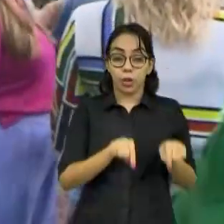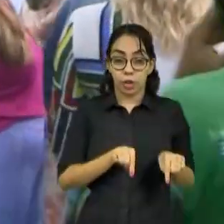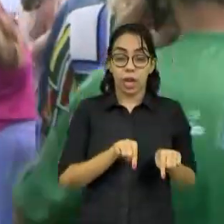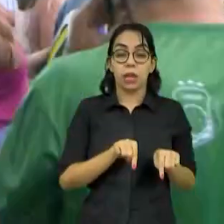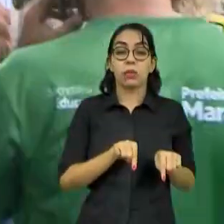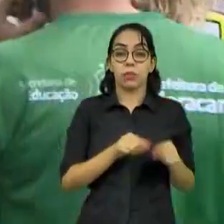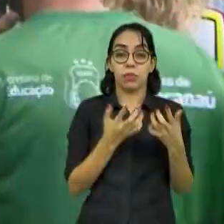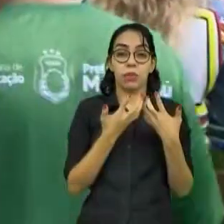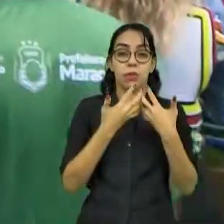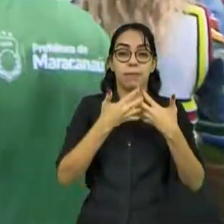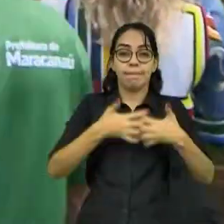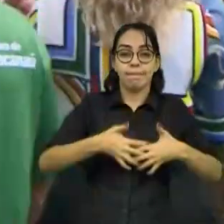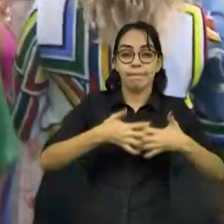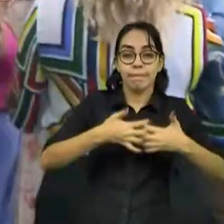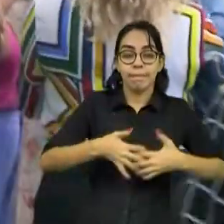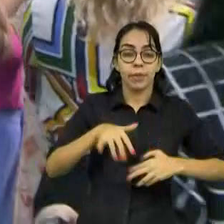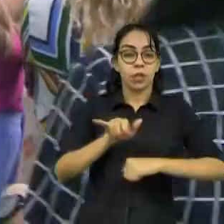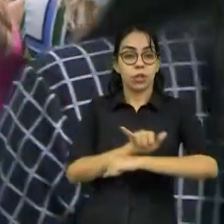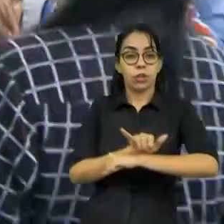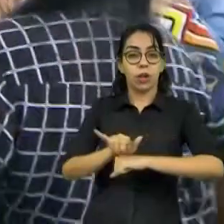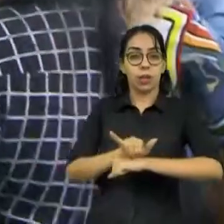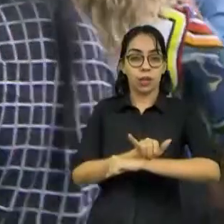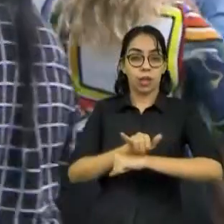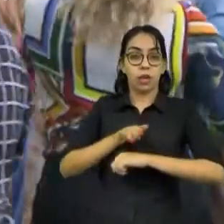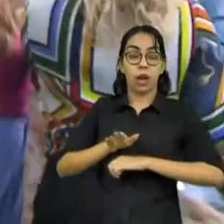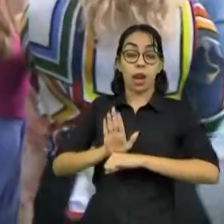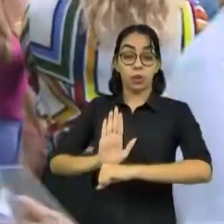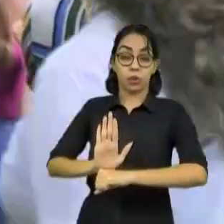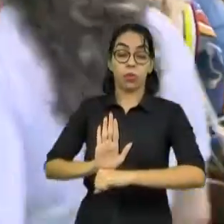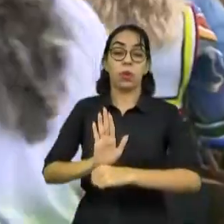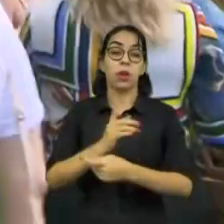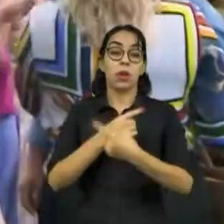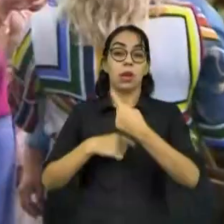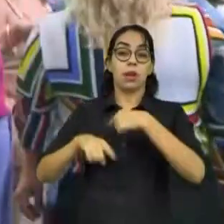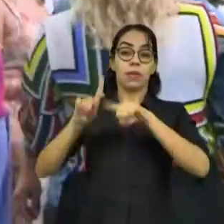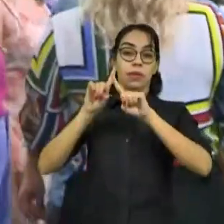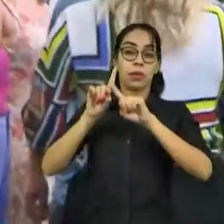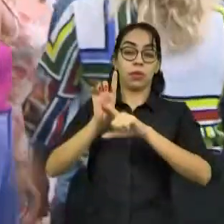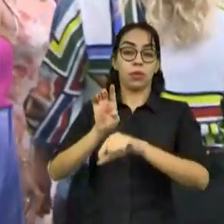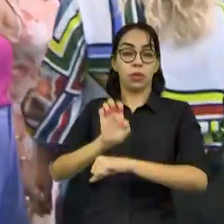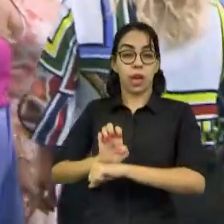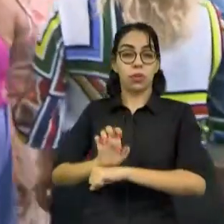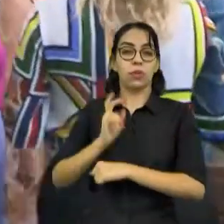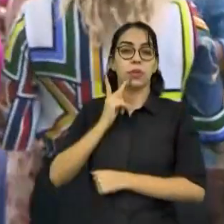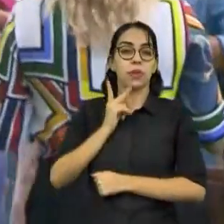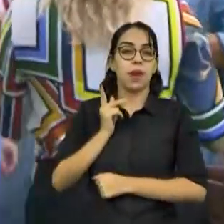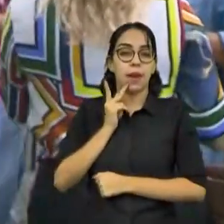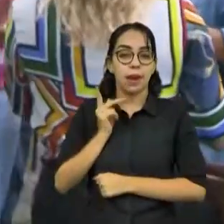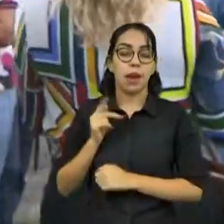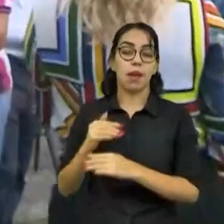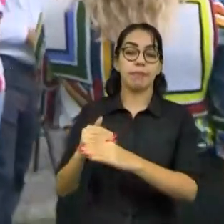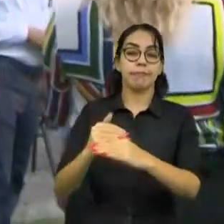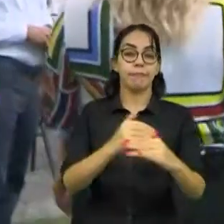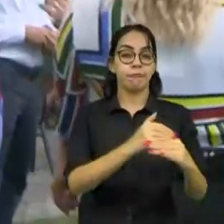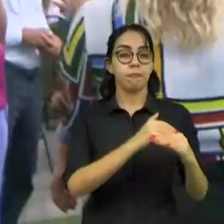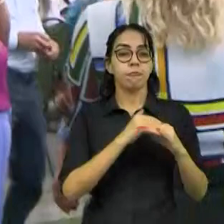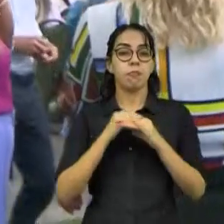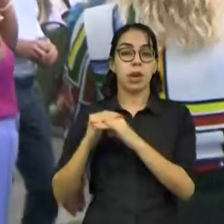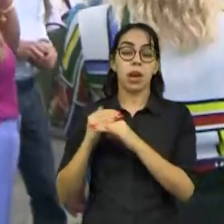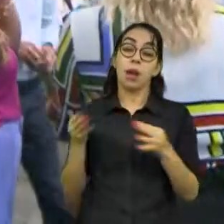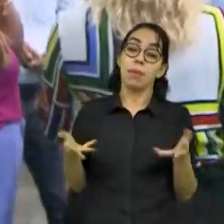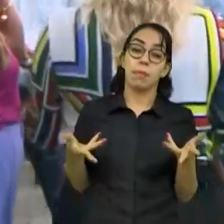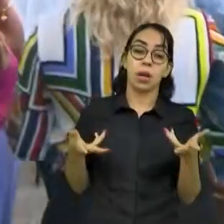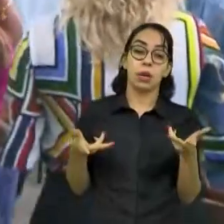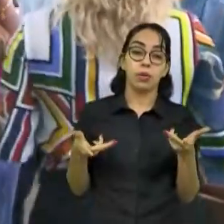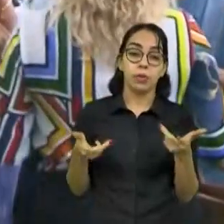ajudaram a revolucionar a educação no estado do Ceará, a universalizar, a qualificar, que sem dúvida